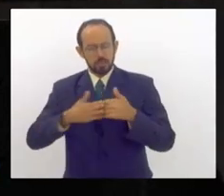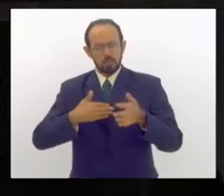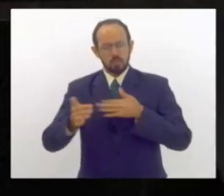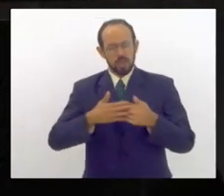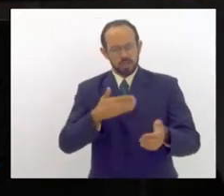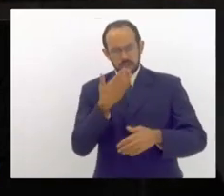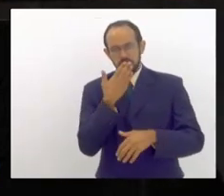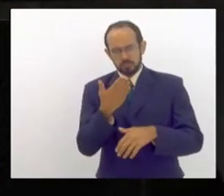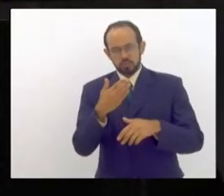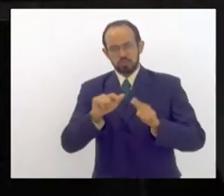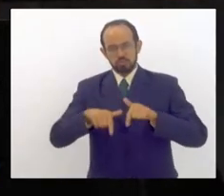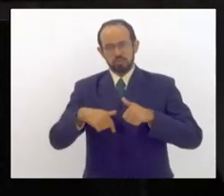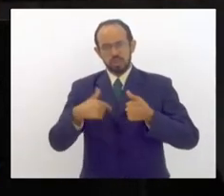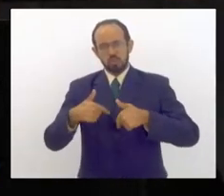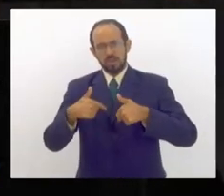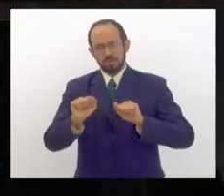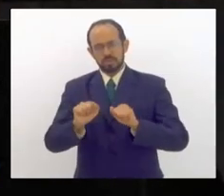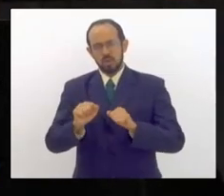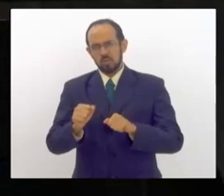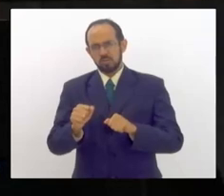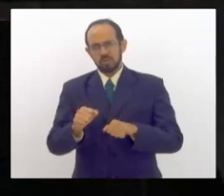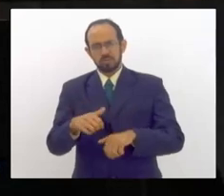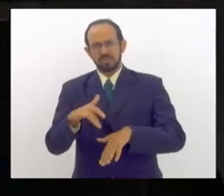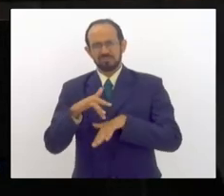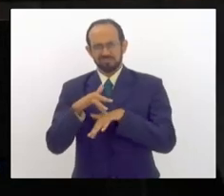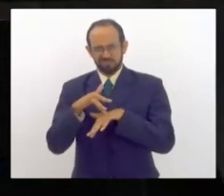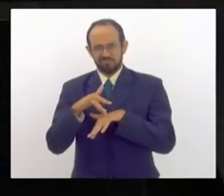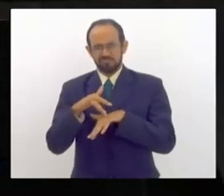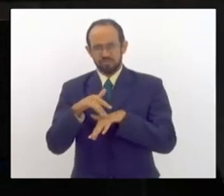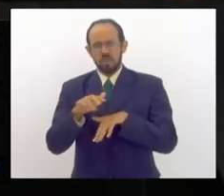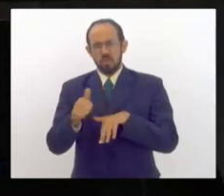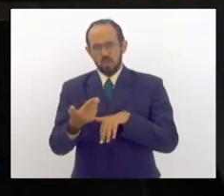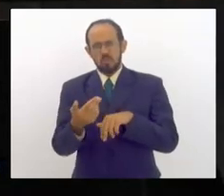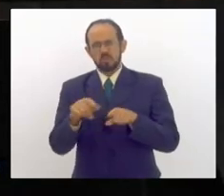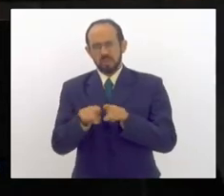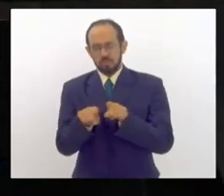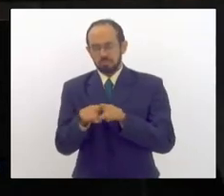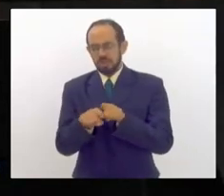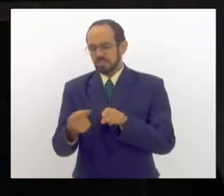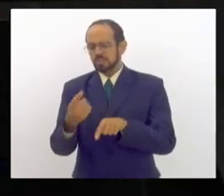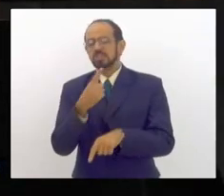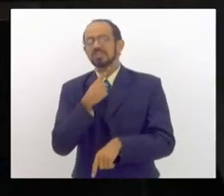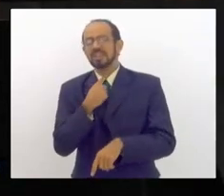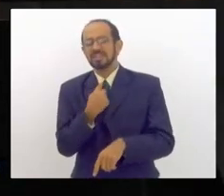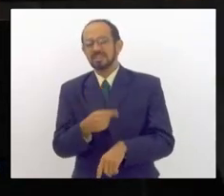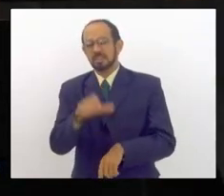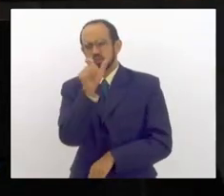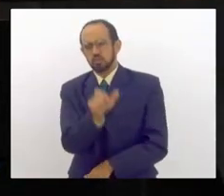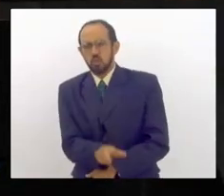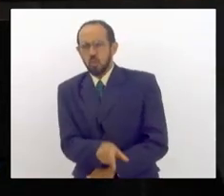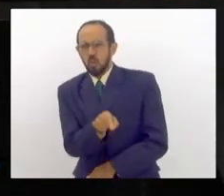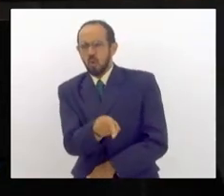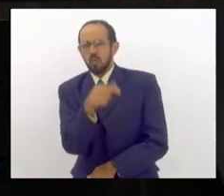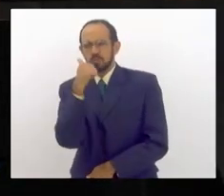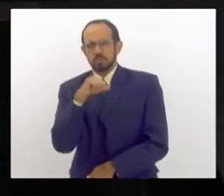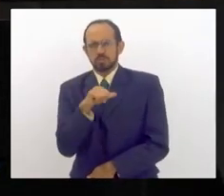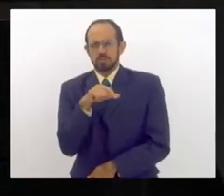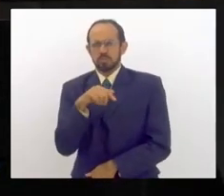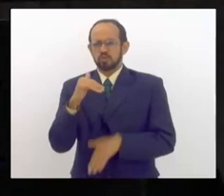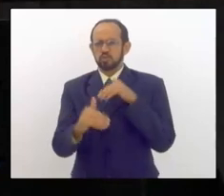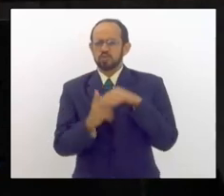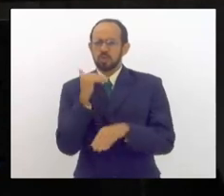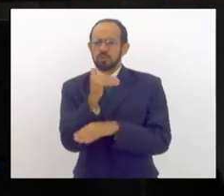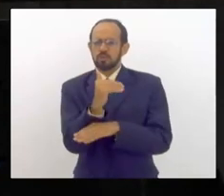de atuação constrangedora e objetificação do corpo dessas mulheres, sobretudo as